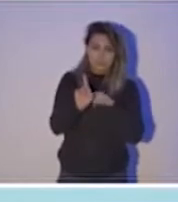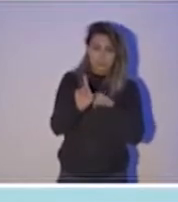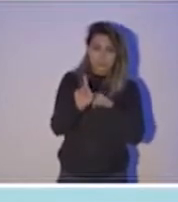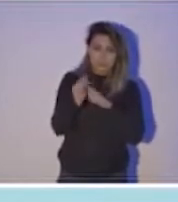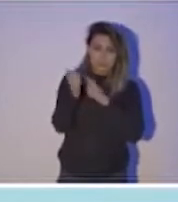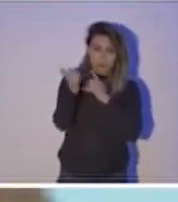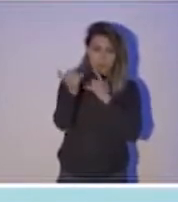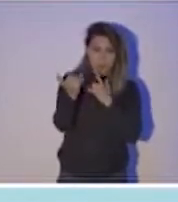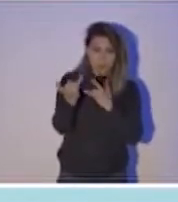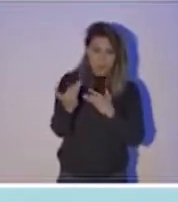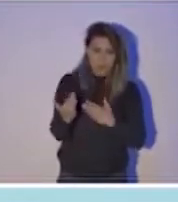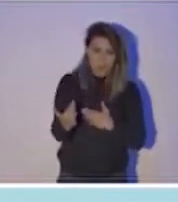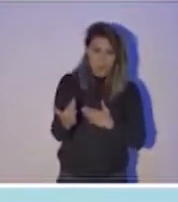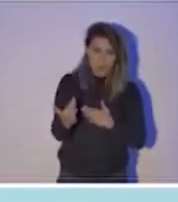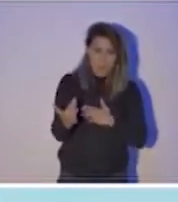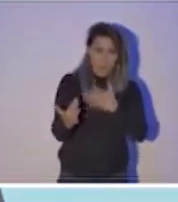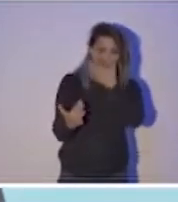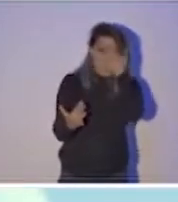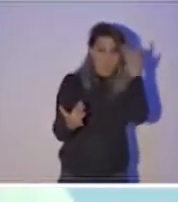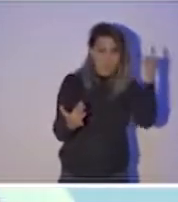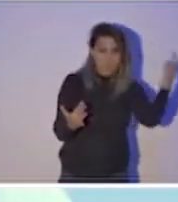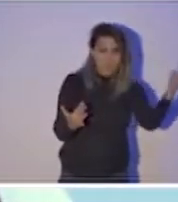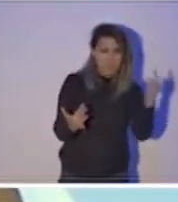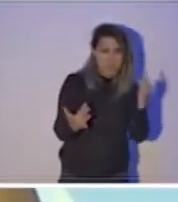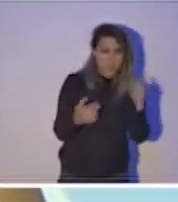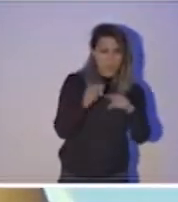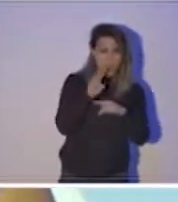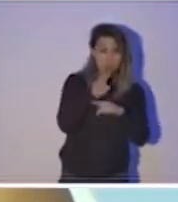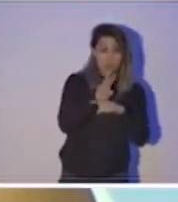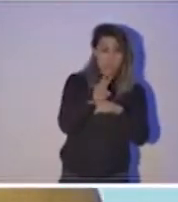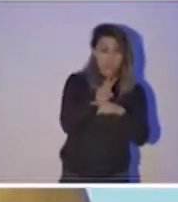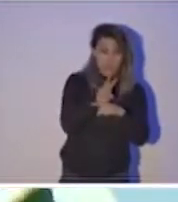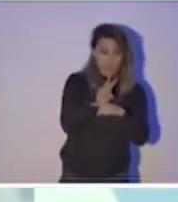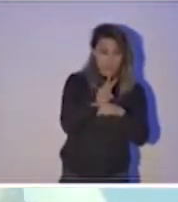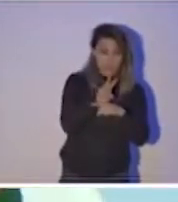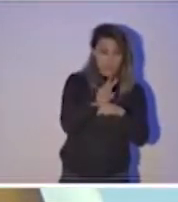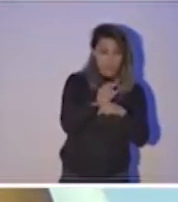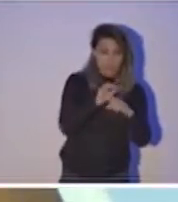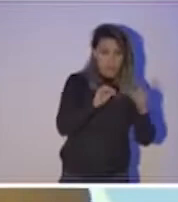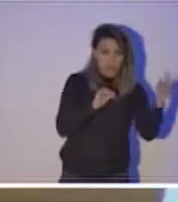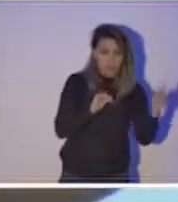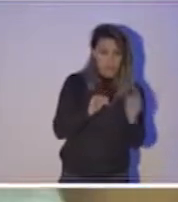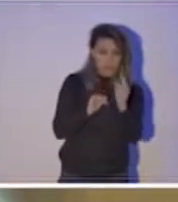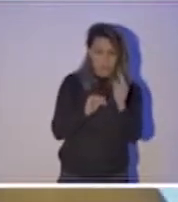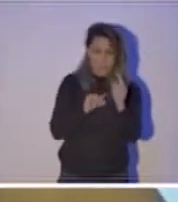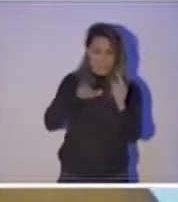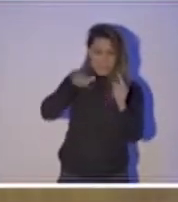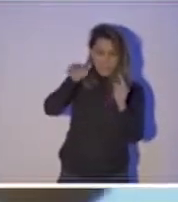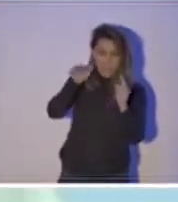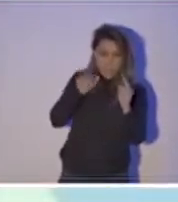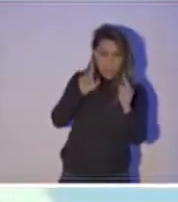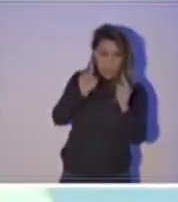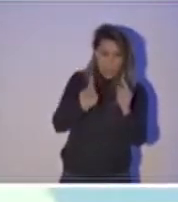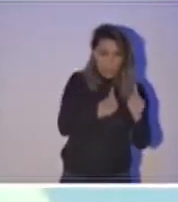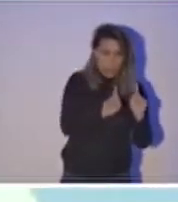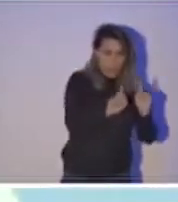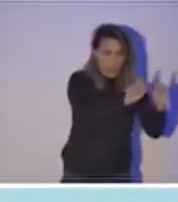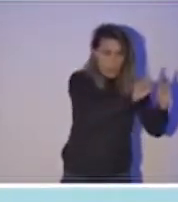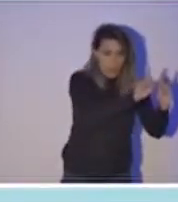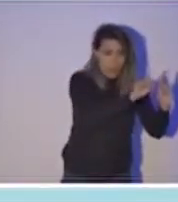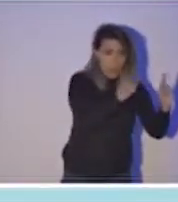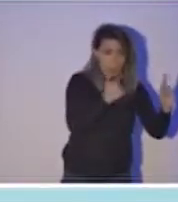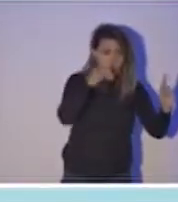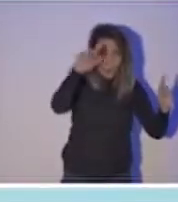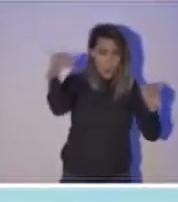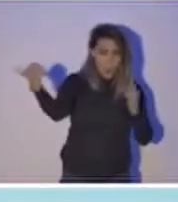aula em tal canto. Aí ele vai lá, passa uma lição para a gente ficar enrolando, tapeia a gente, vai em